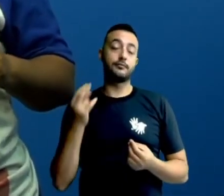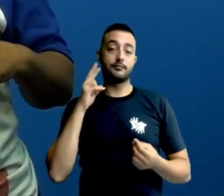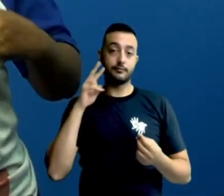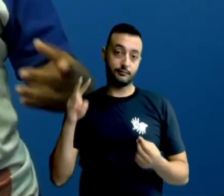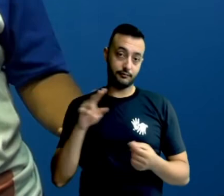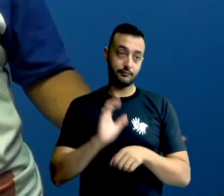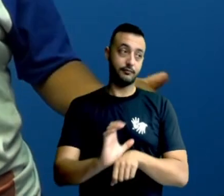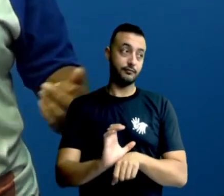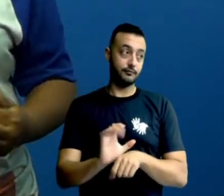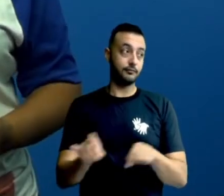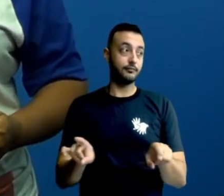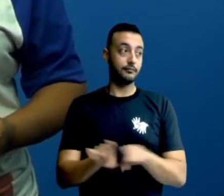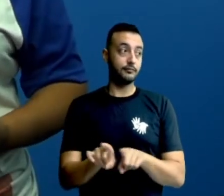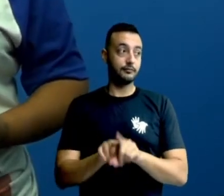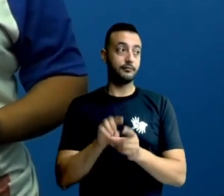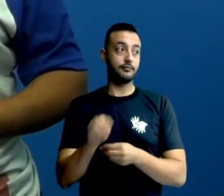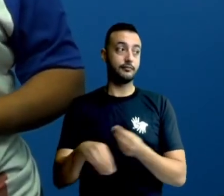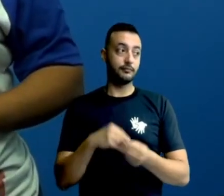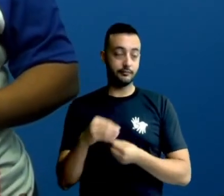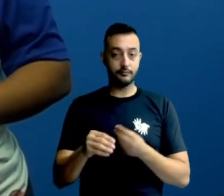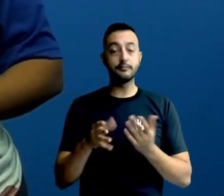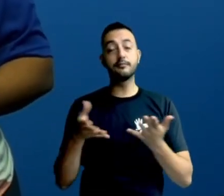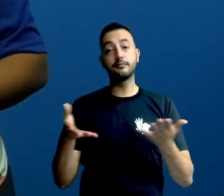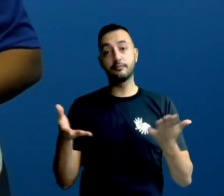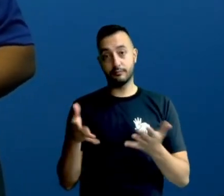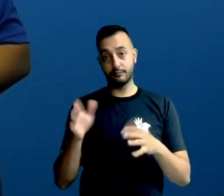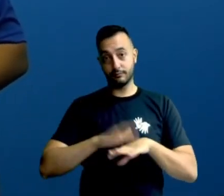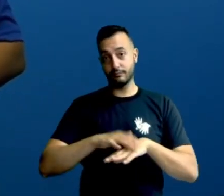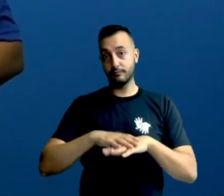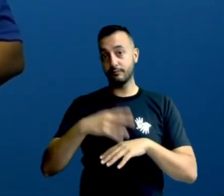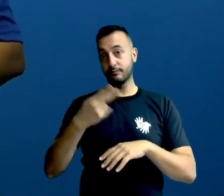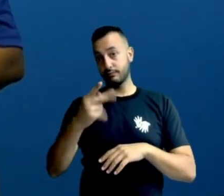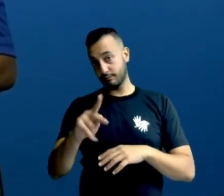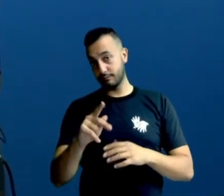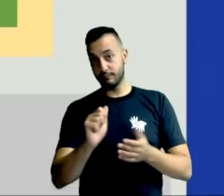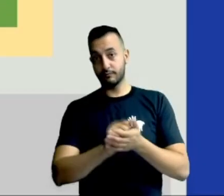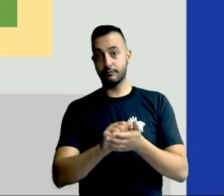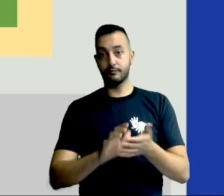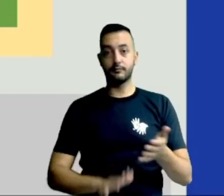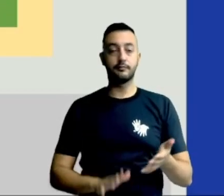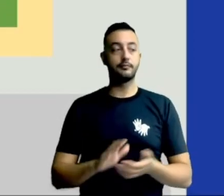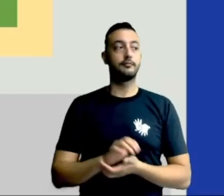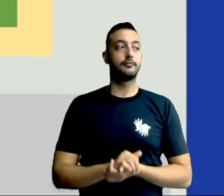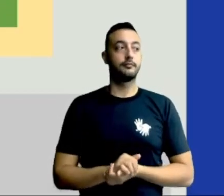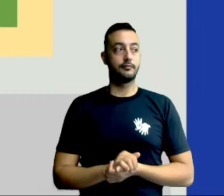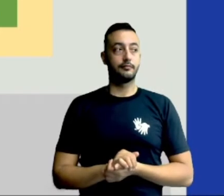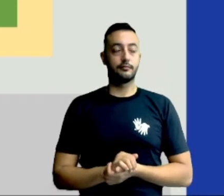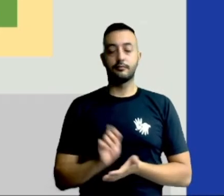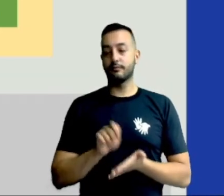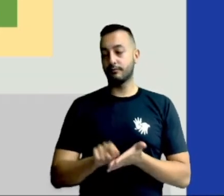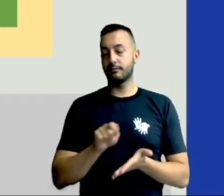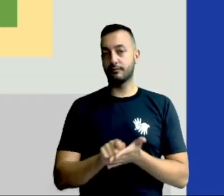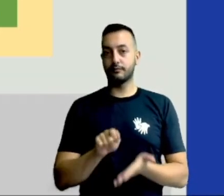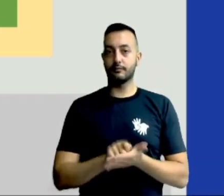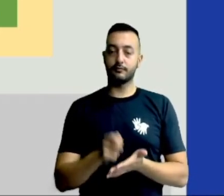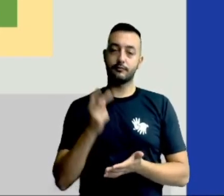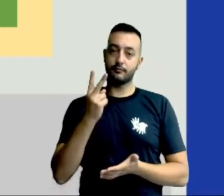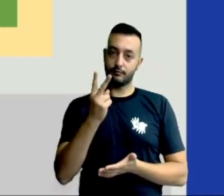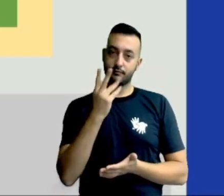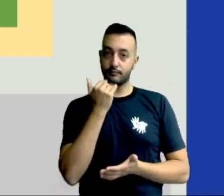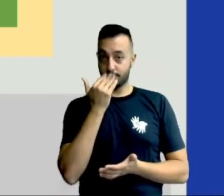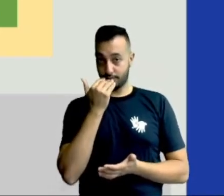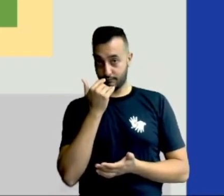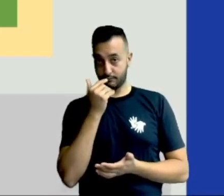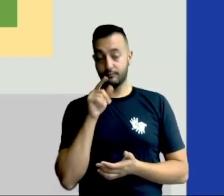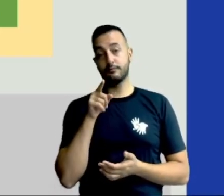como o cimento também é uma mistura? Agora com vocês. Vamos lá para a nossa atividade? Ó. Escreva 2